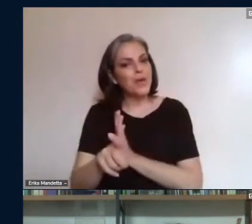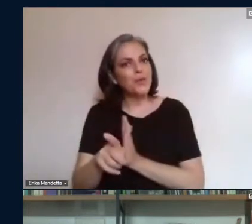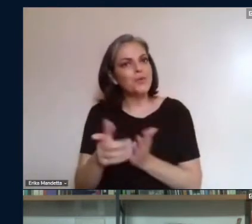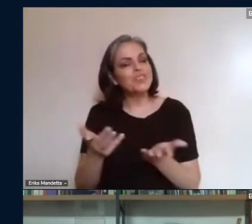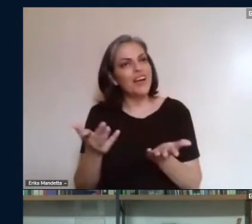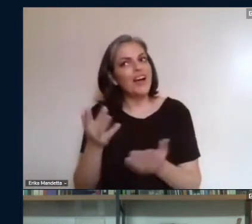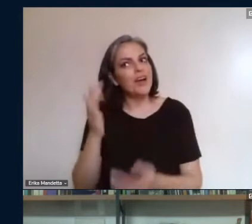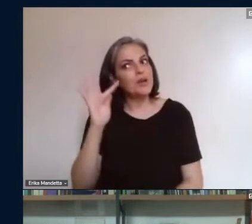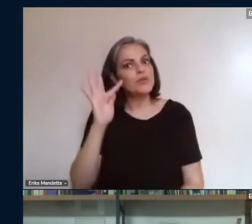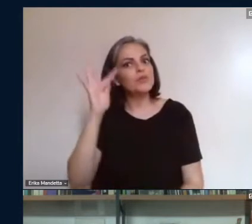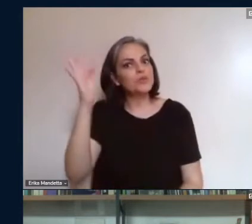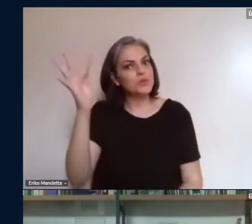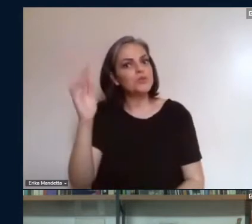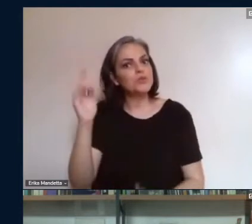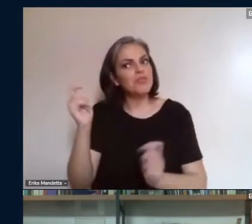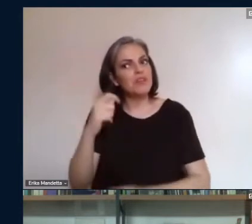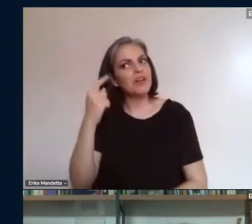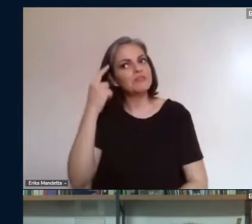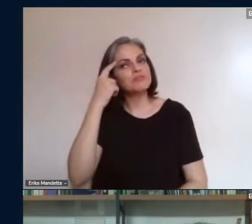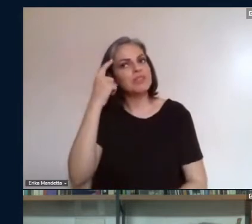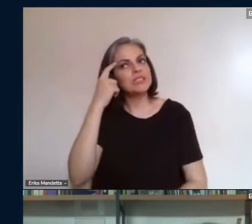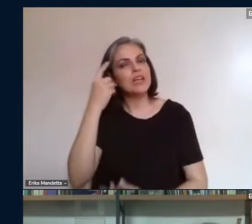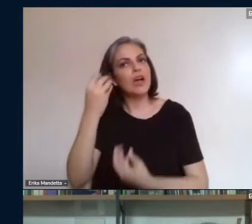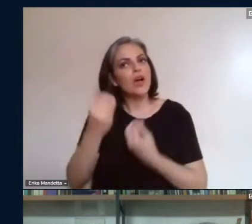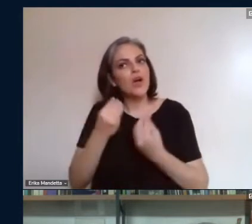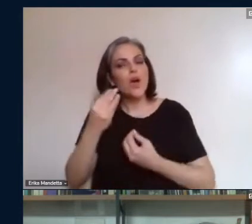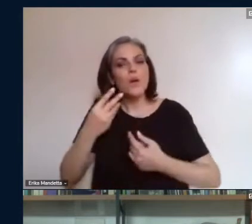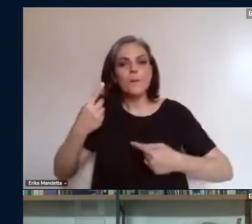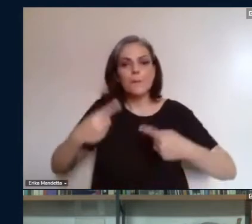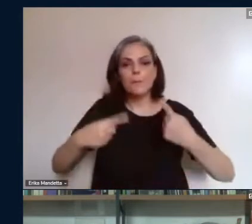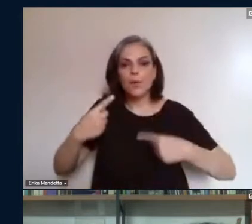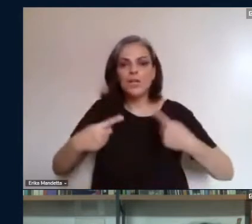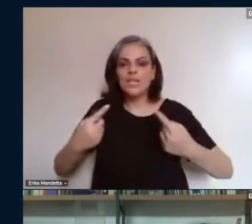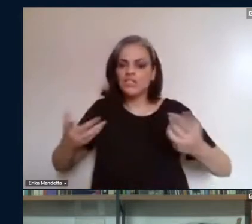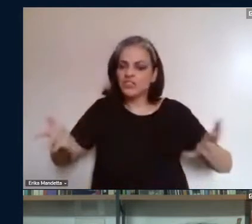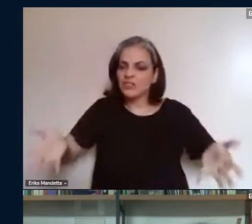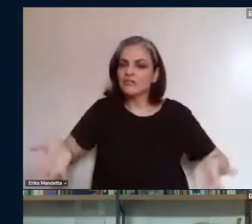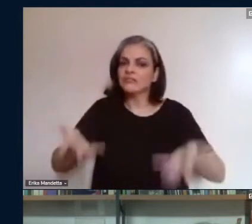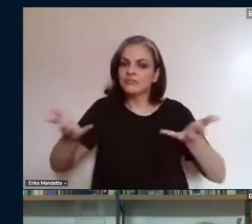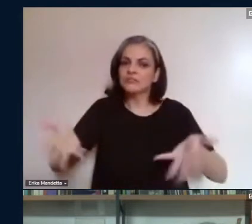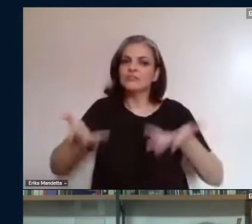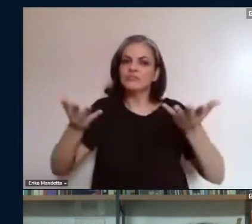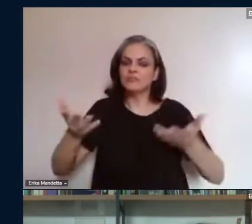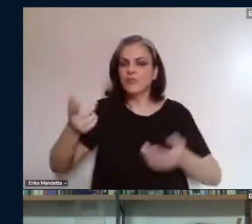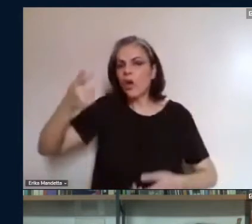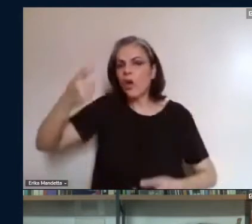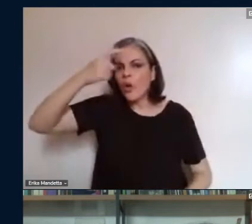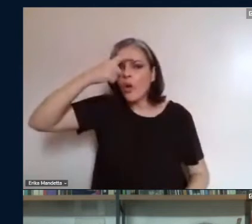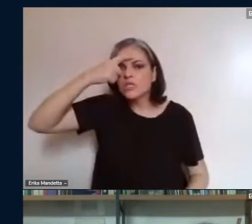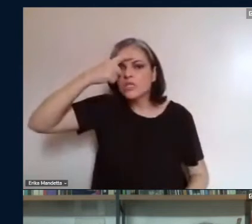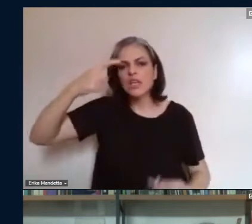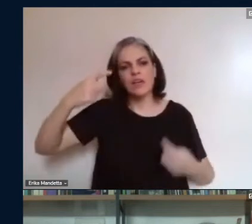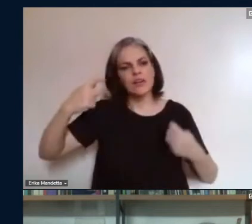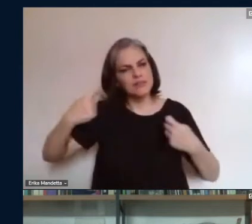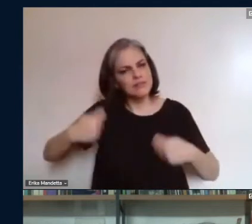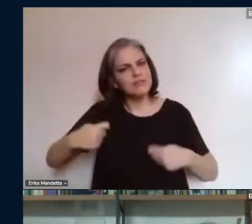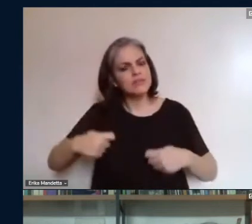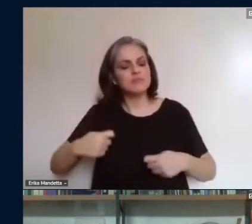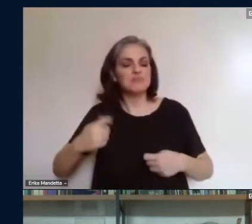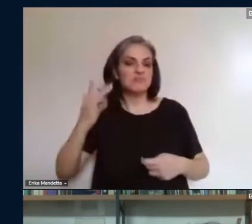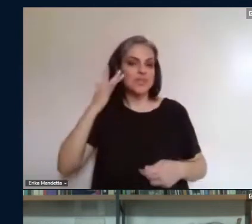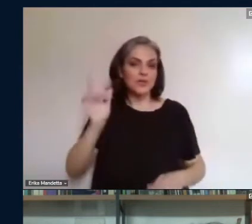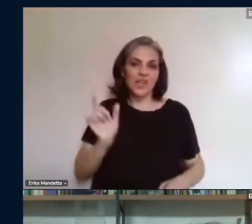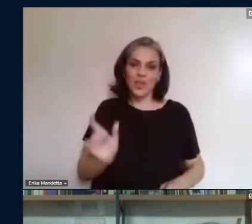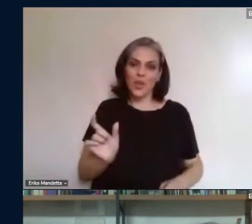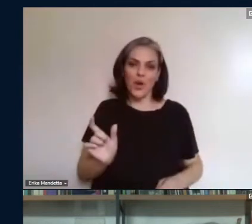para o futuro, para a gente desenvolver políticas de sensibilização ou de conscientização, não sei qual seria o nome,